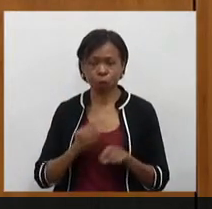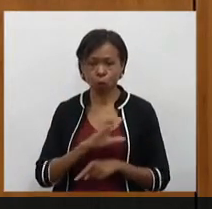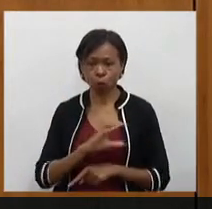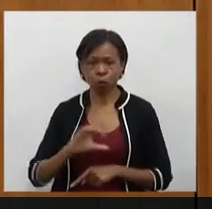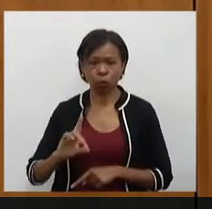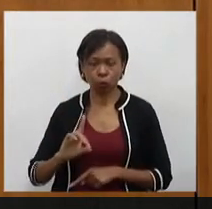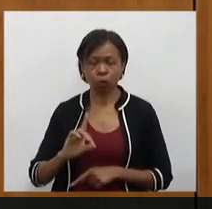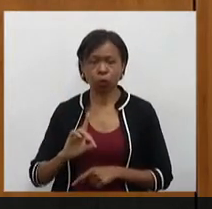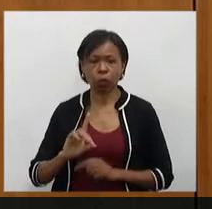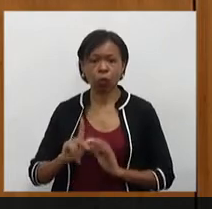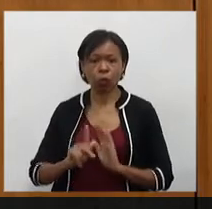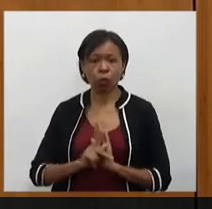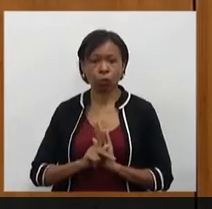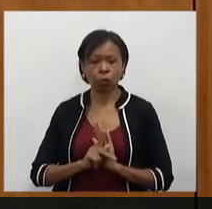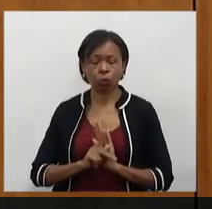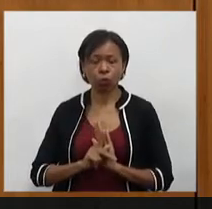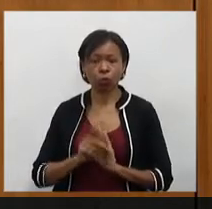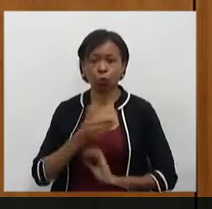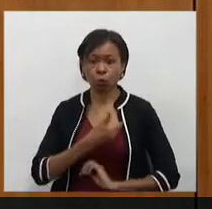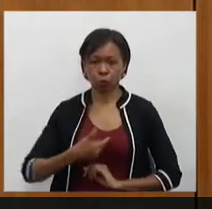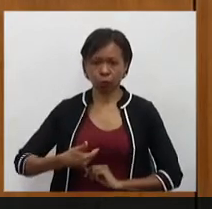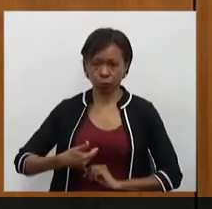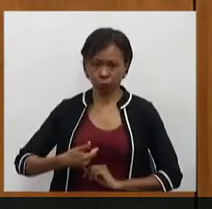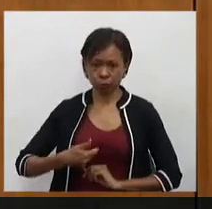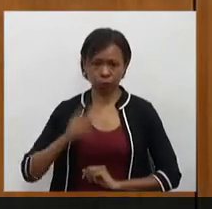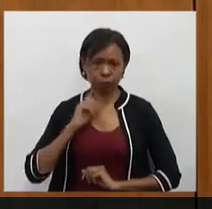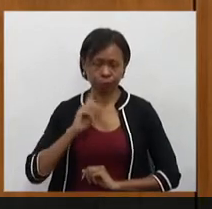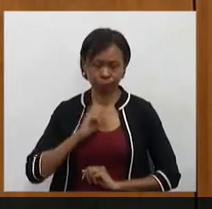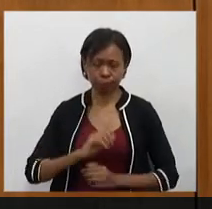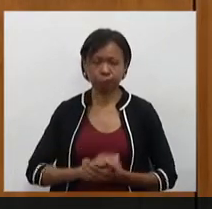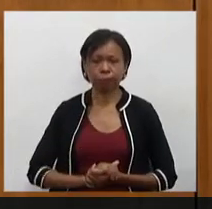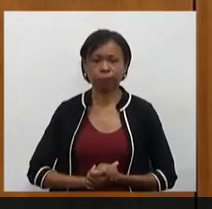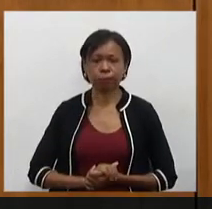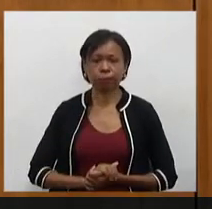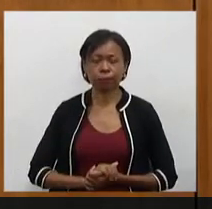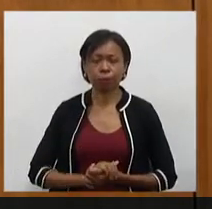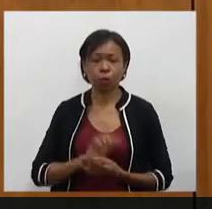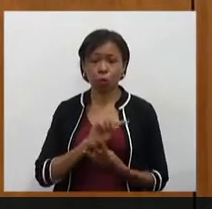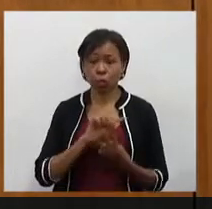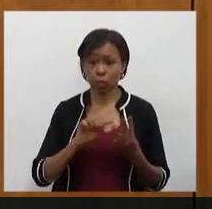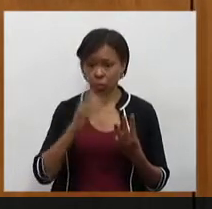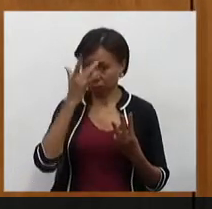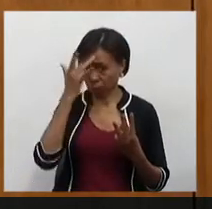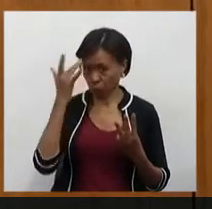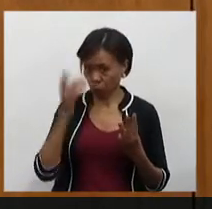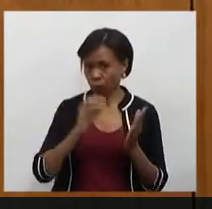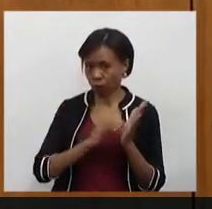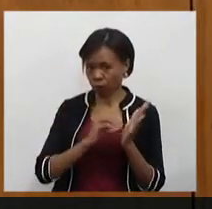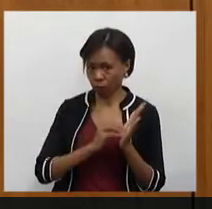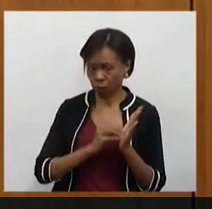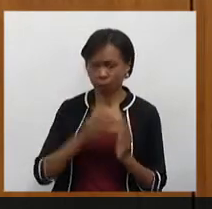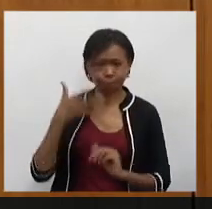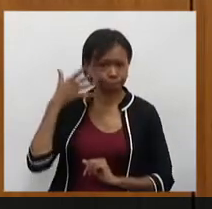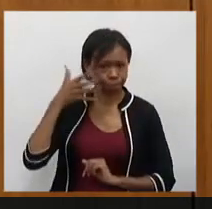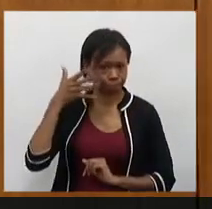da coordenadoria do governo do Estado. Então estamos terminando aqui, temos só mais três pessoas que vão fazer o uso da palavra. Então agora eu vou passar